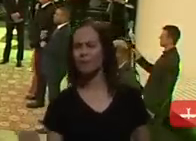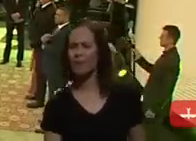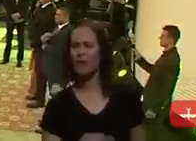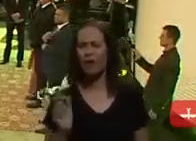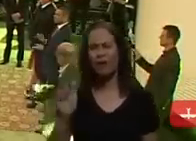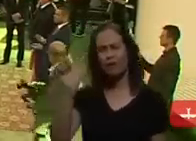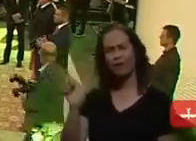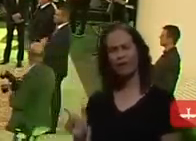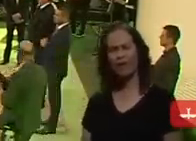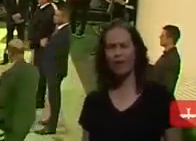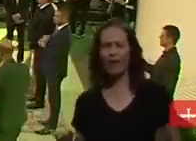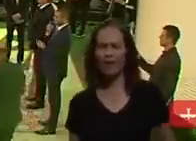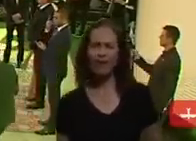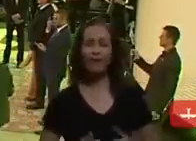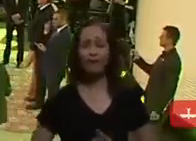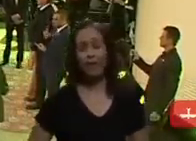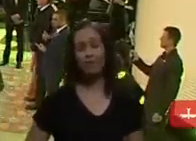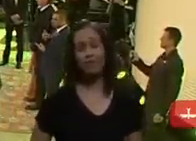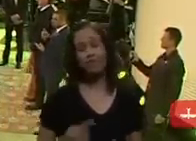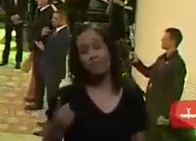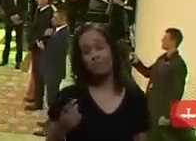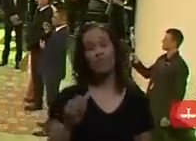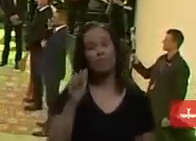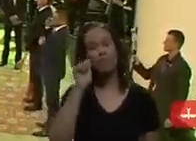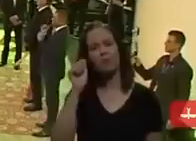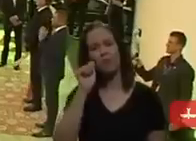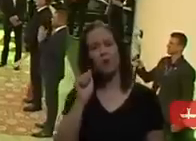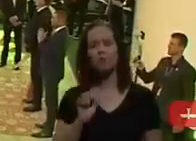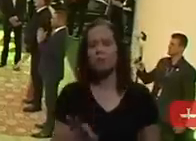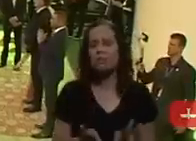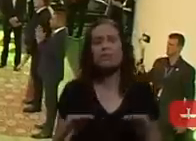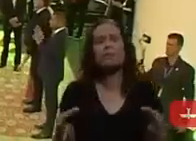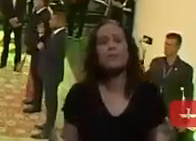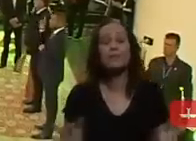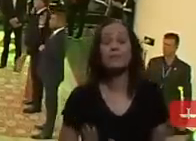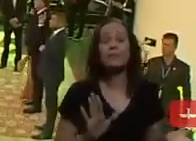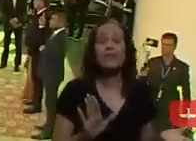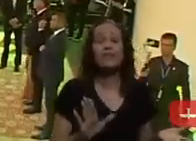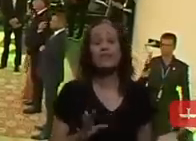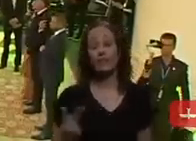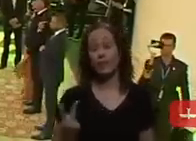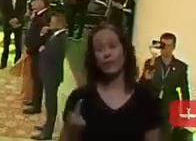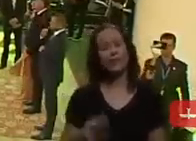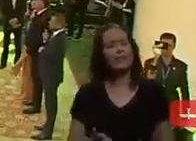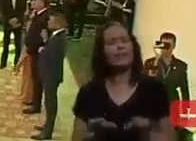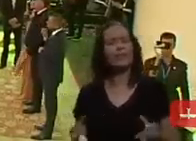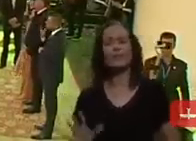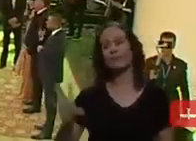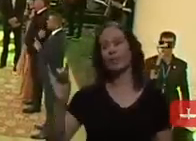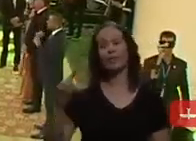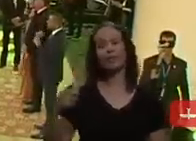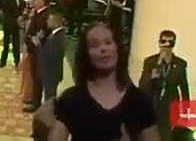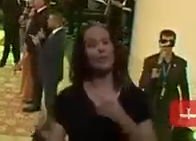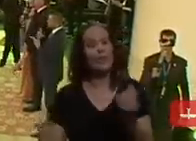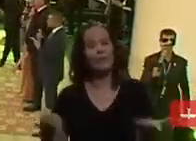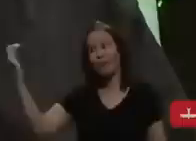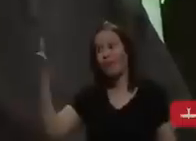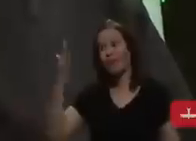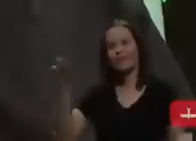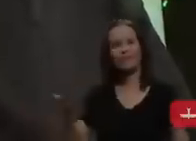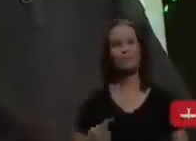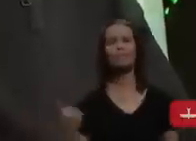Um deputado, uma dona de casa. Mas o Senhor viu graça em nós. E nós estamos aqui só